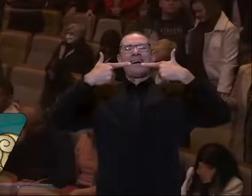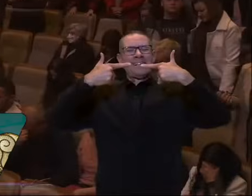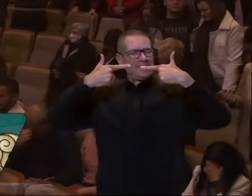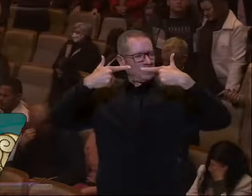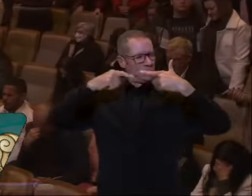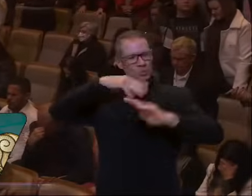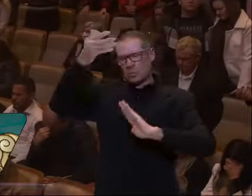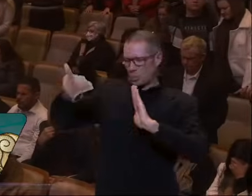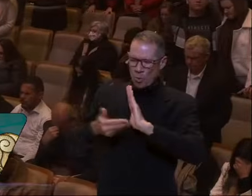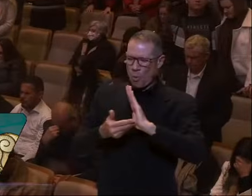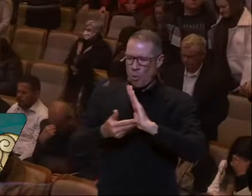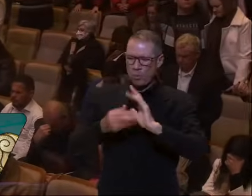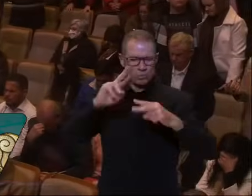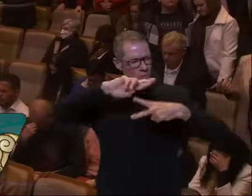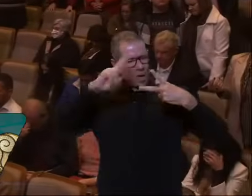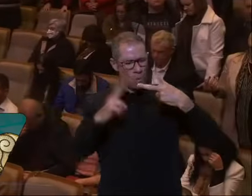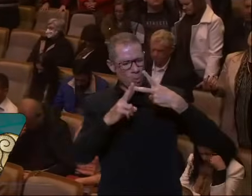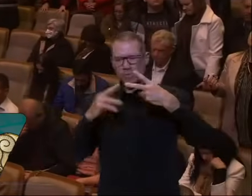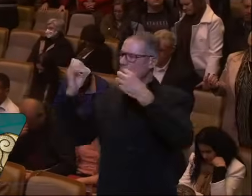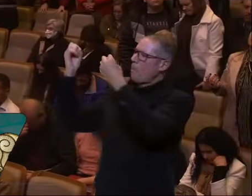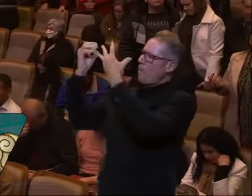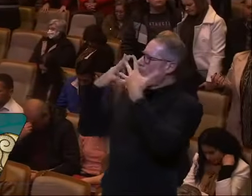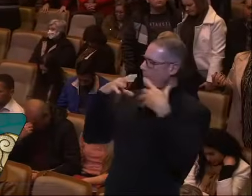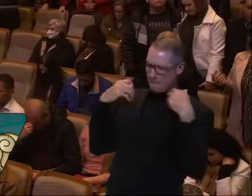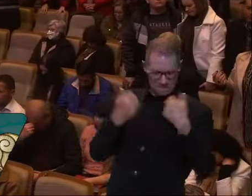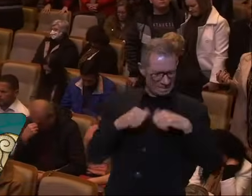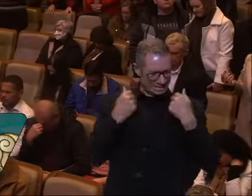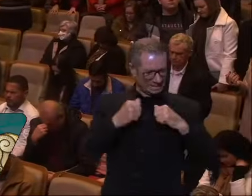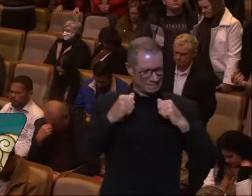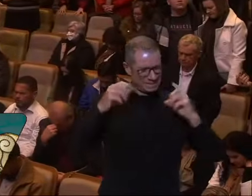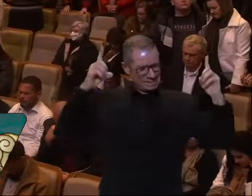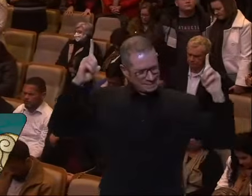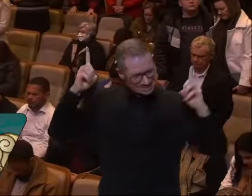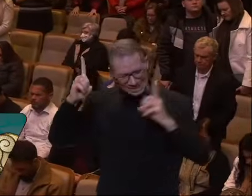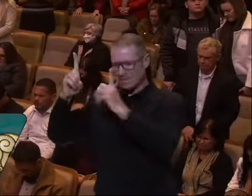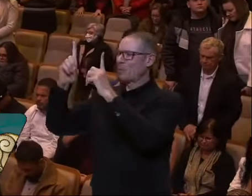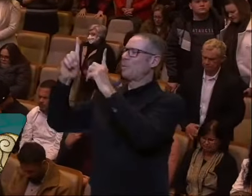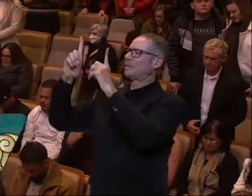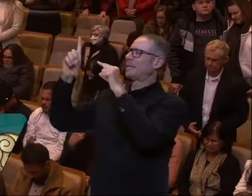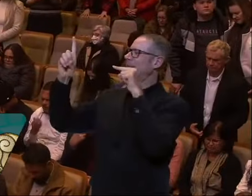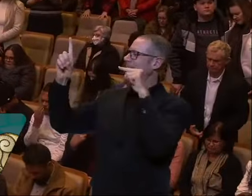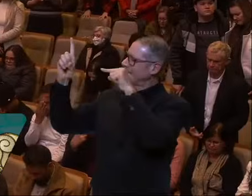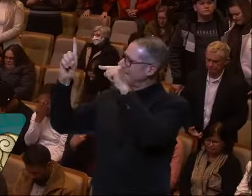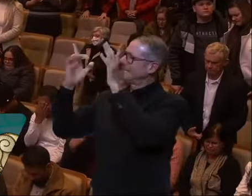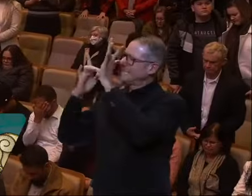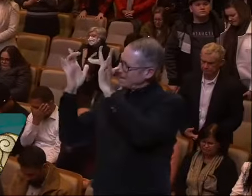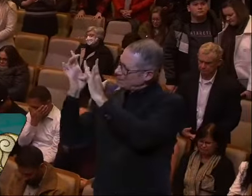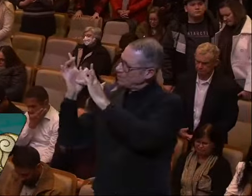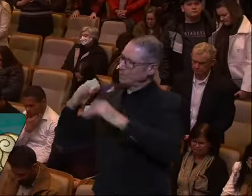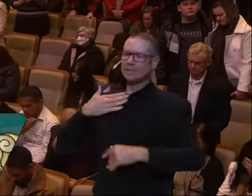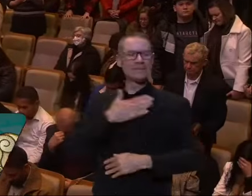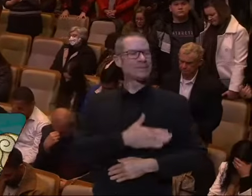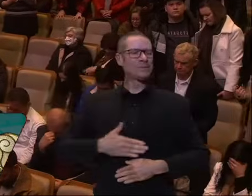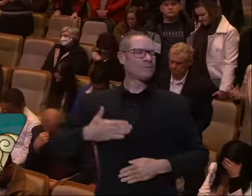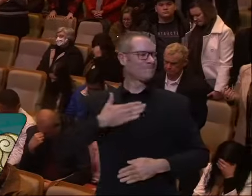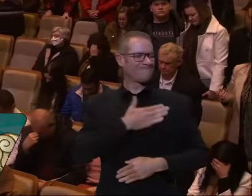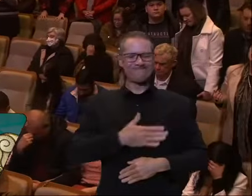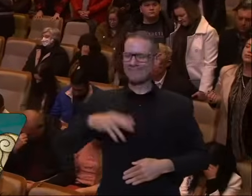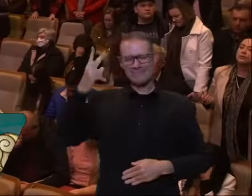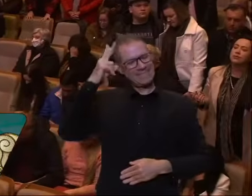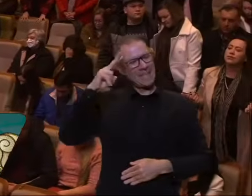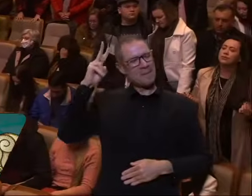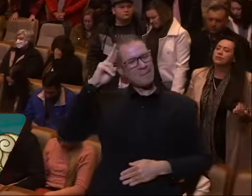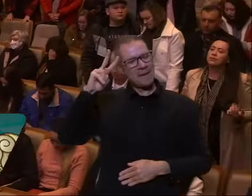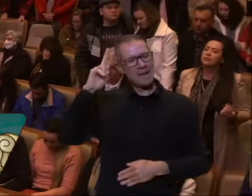todo recurso que precisamos, podemos encontrar em Jesus. E como é gostoso relembrar daquilo